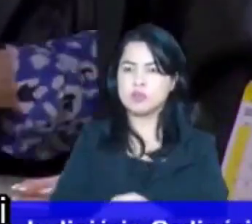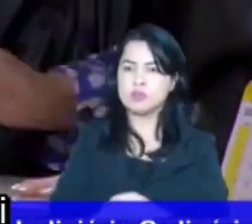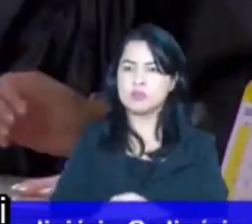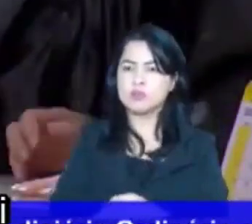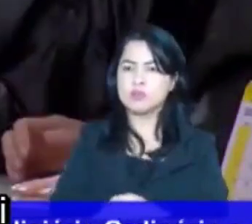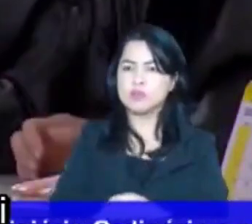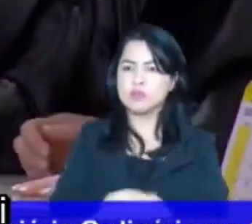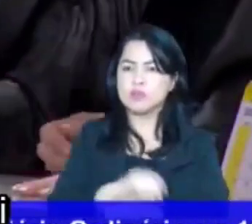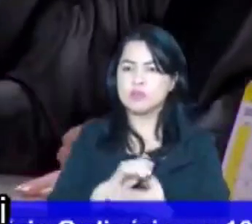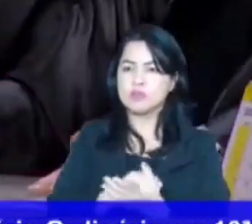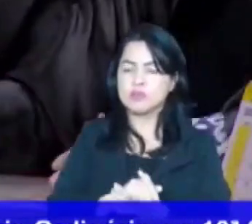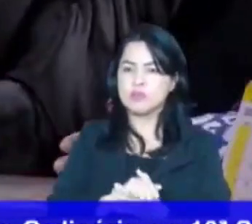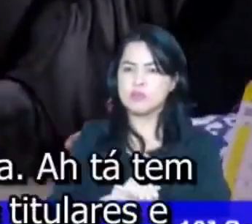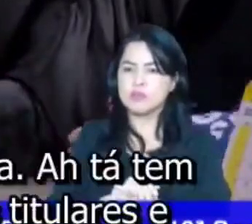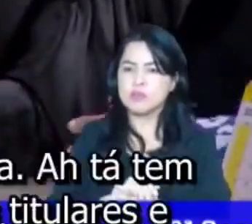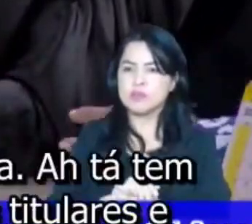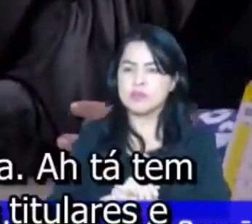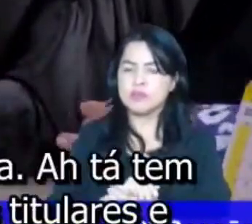Alguma coisa aqui?